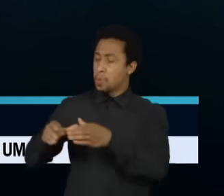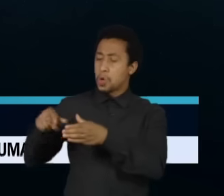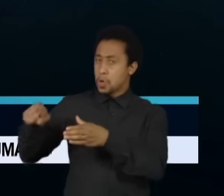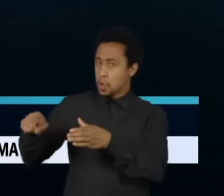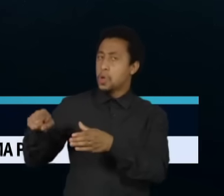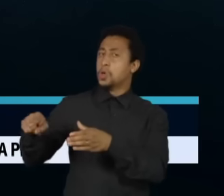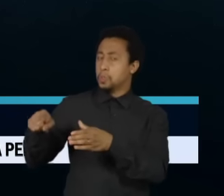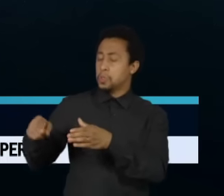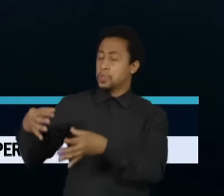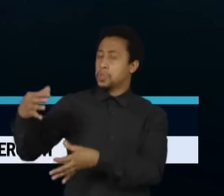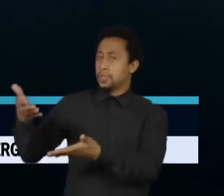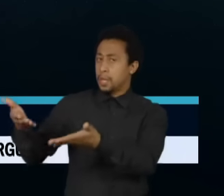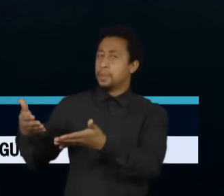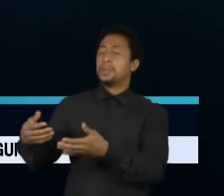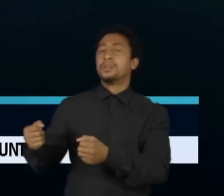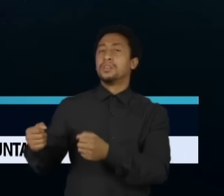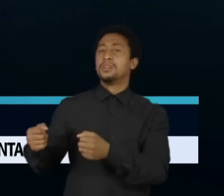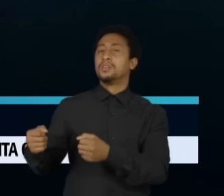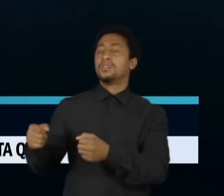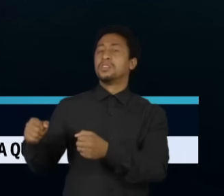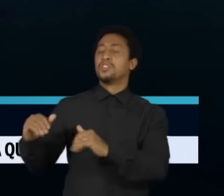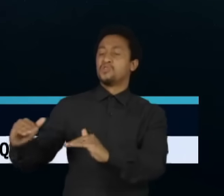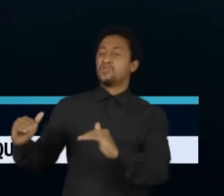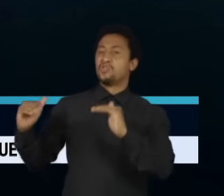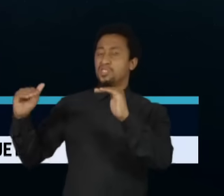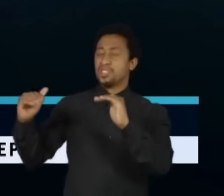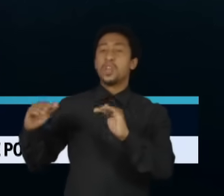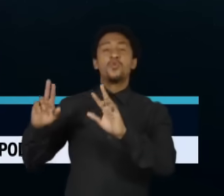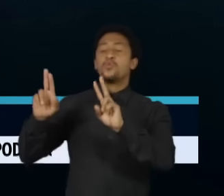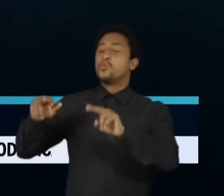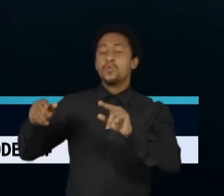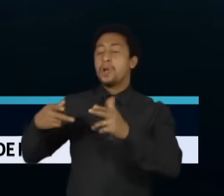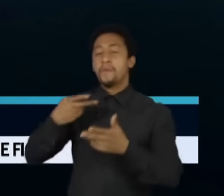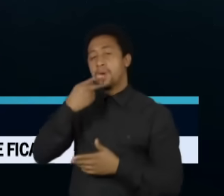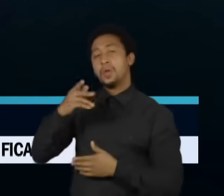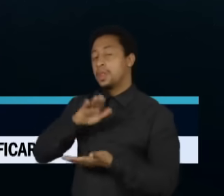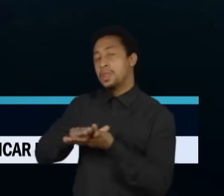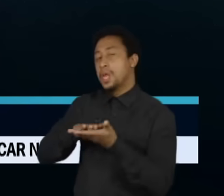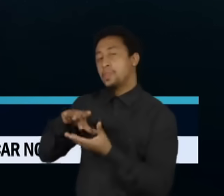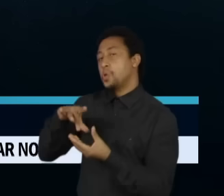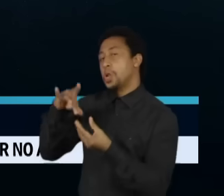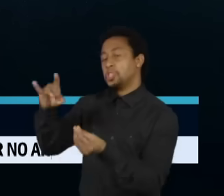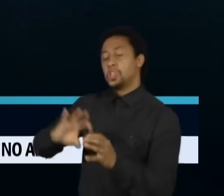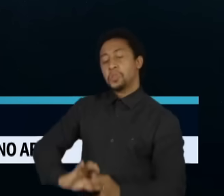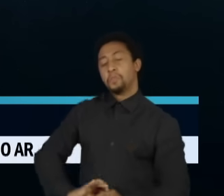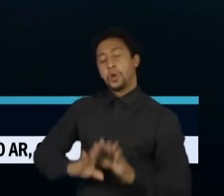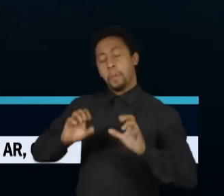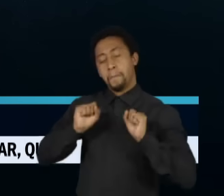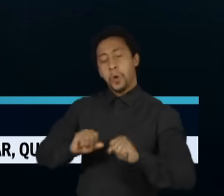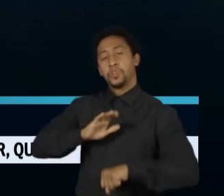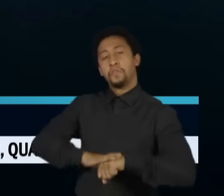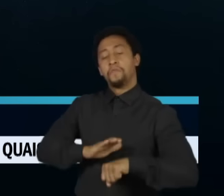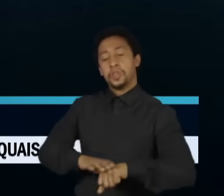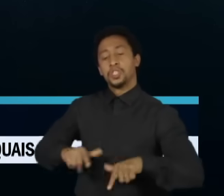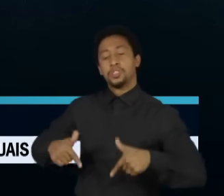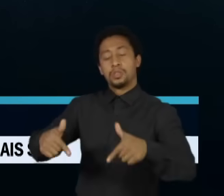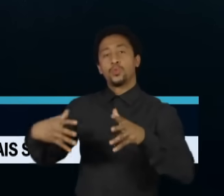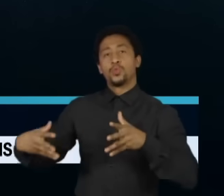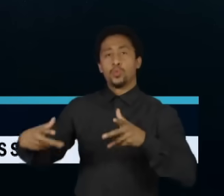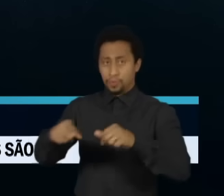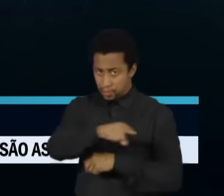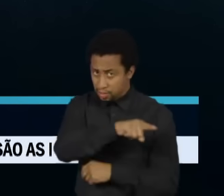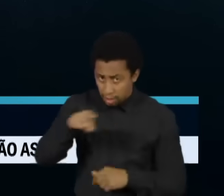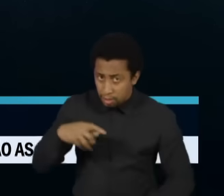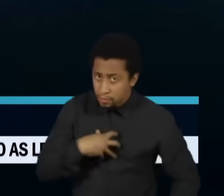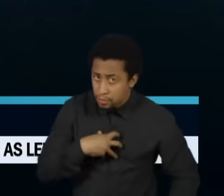Brasil. Ninguém falou a palavra democracia. Tudo podia ser feito. Vocês todos sentiram